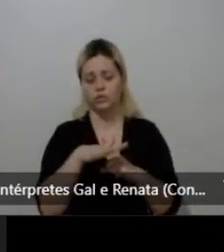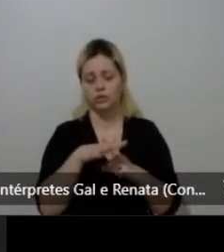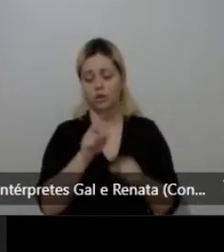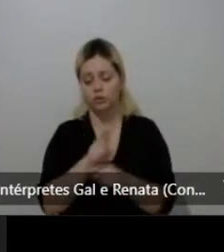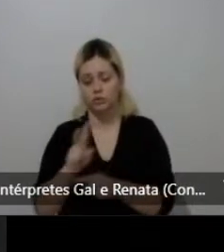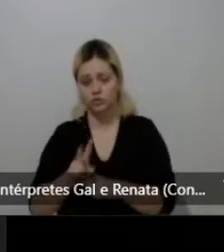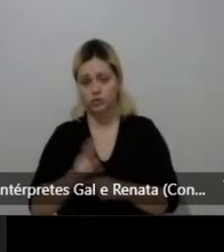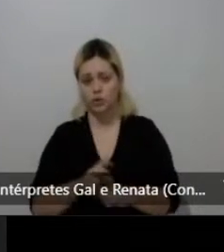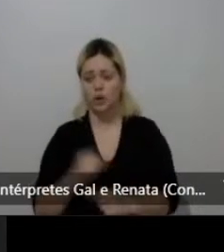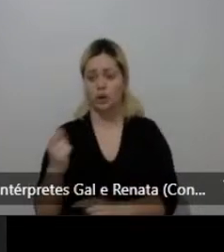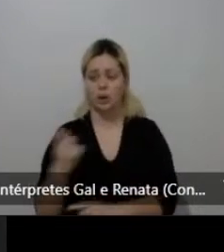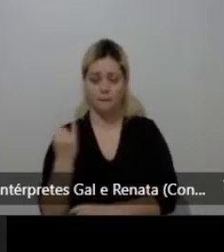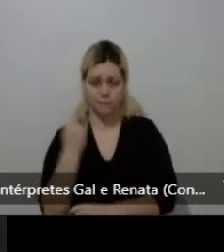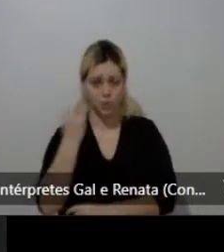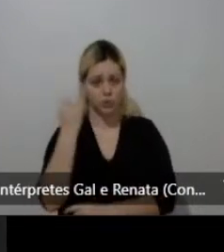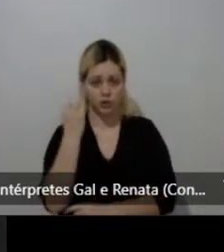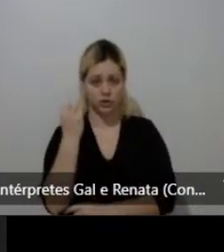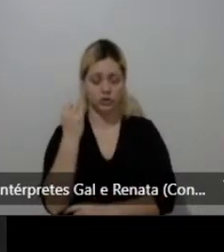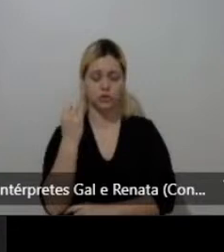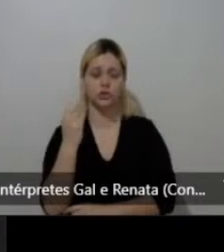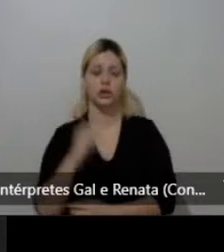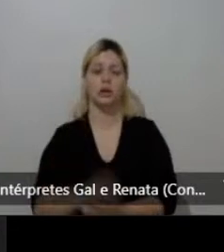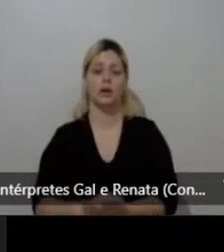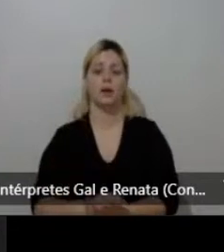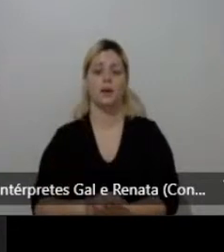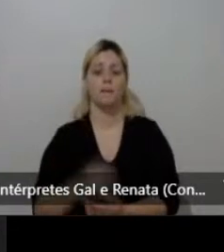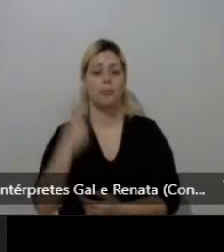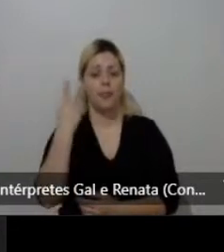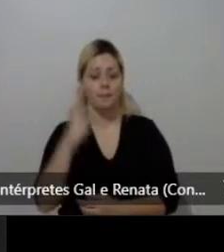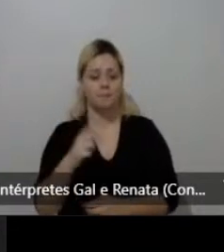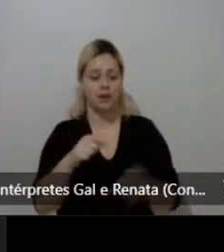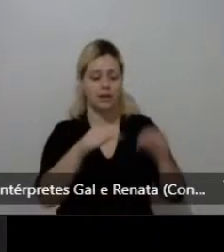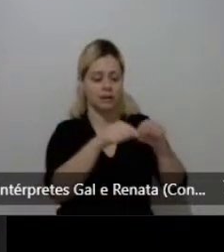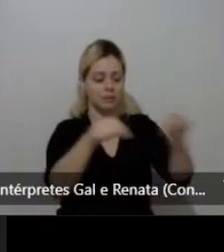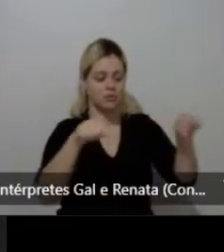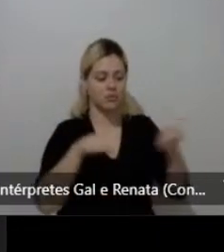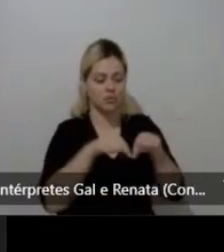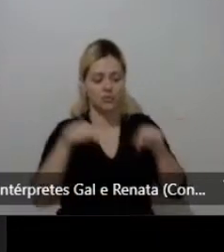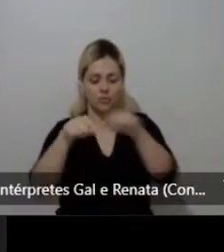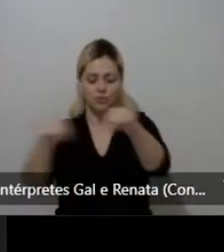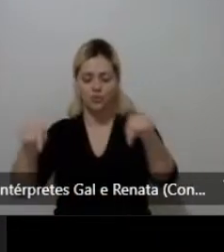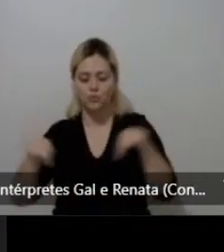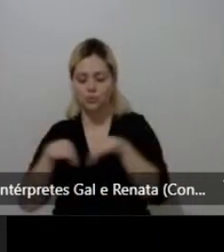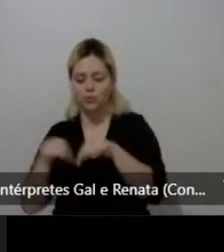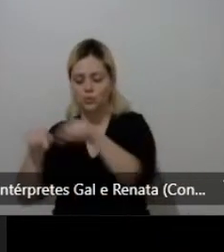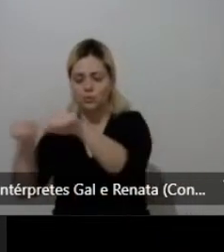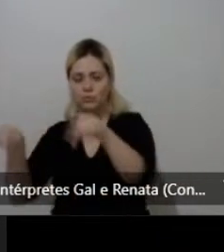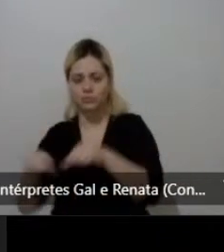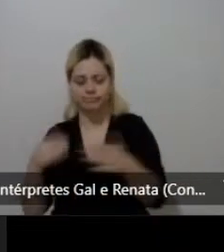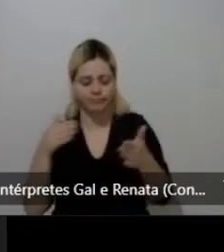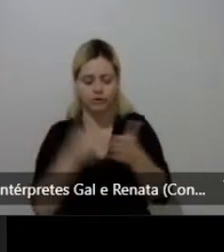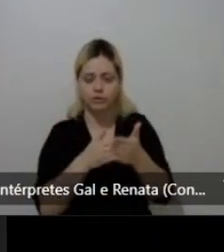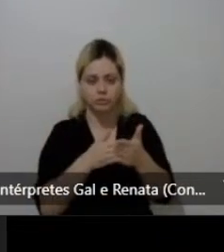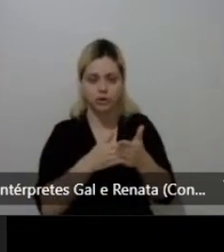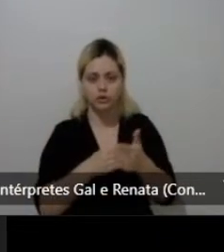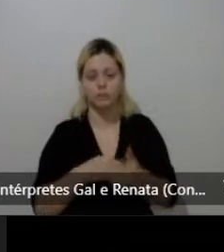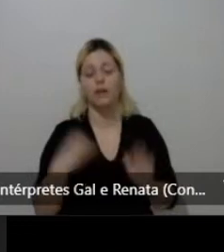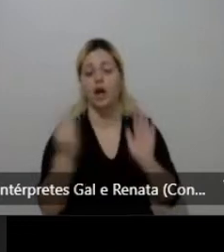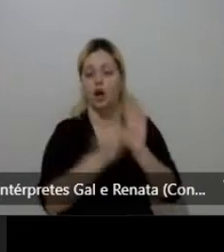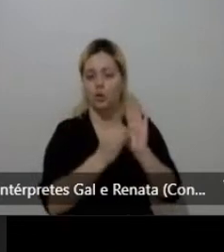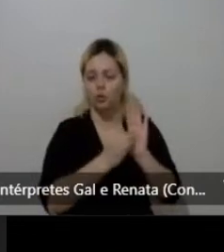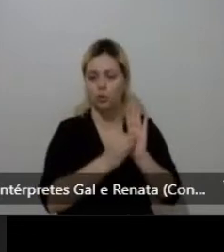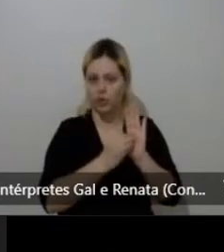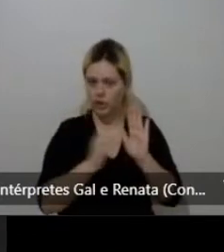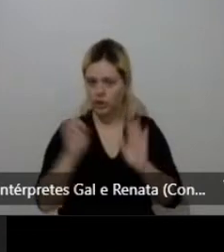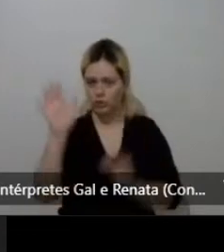instrumento muito importante de autodemarcação, de mapeamento participativo, colocando no mapa,